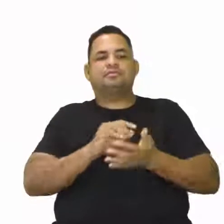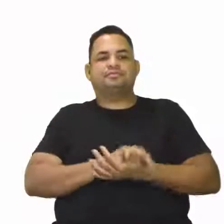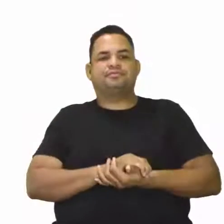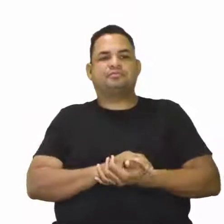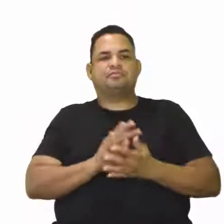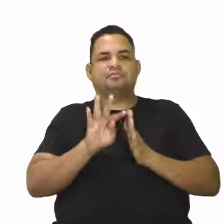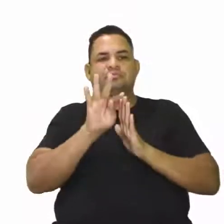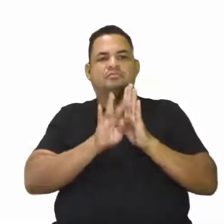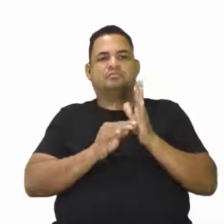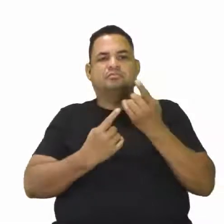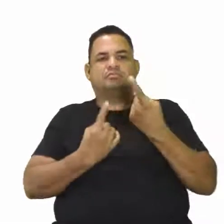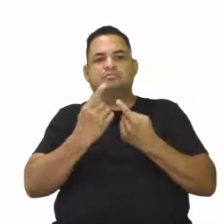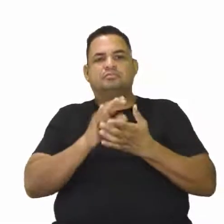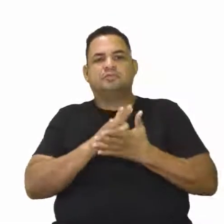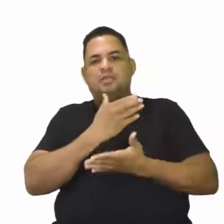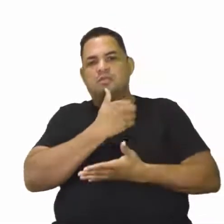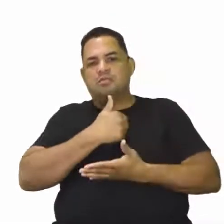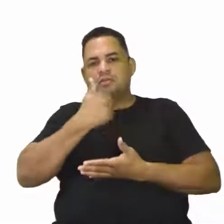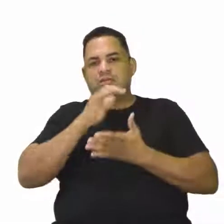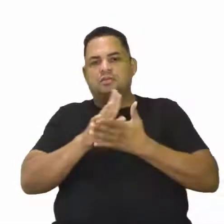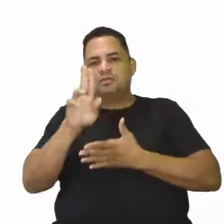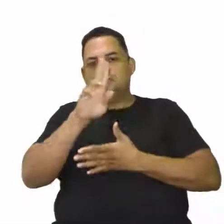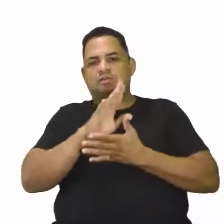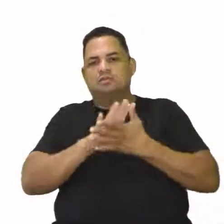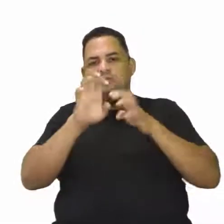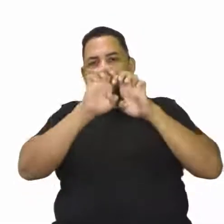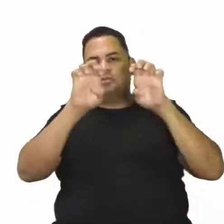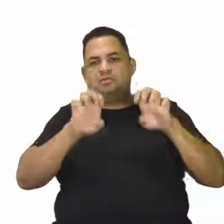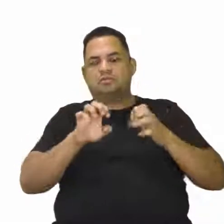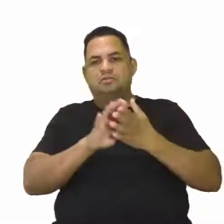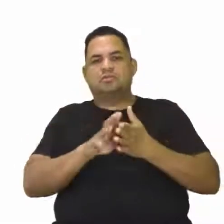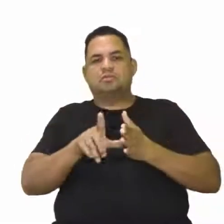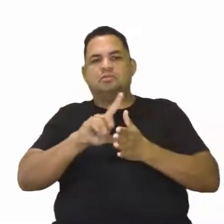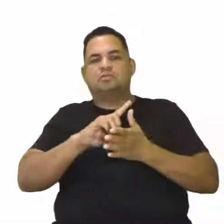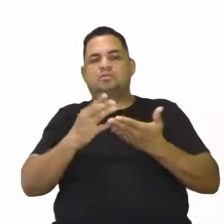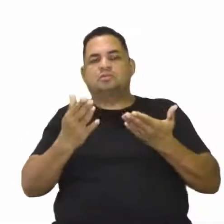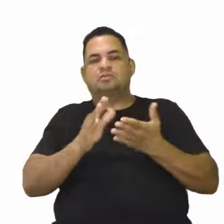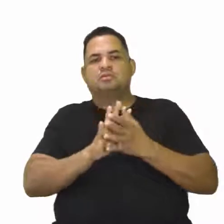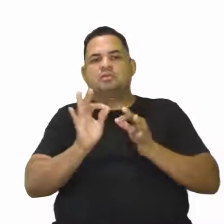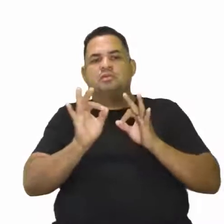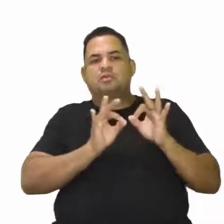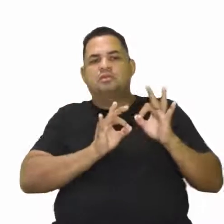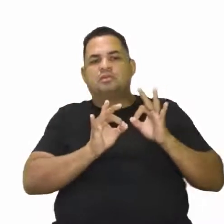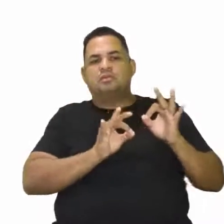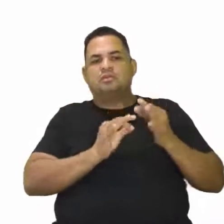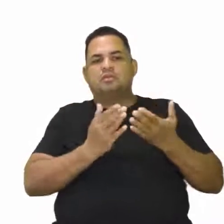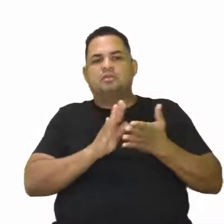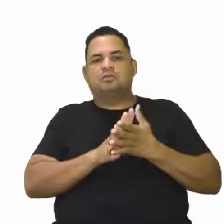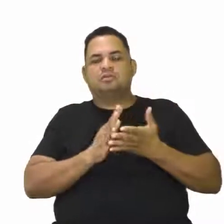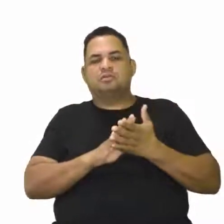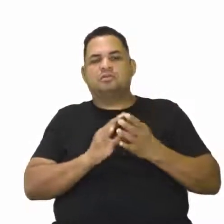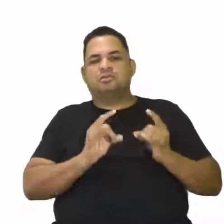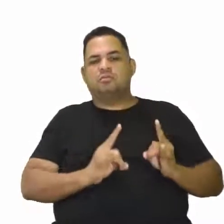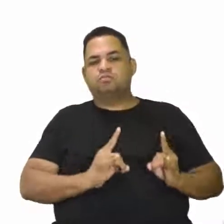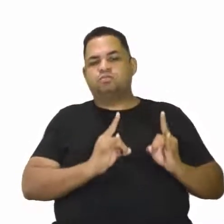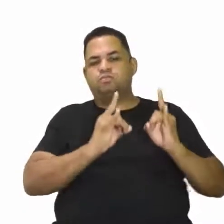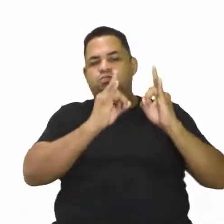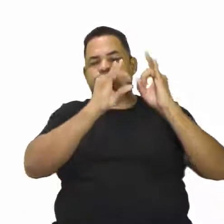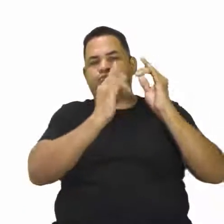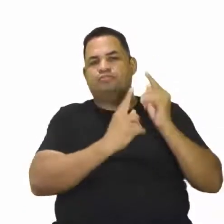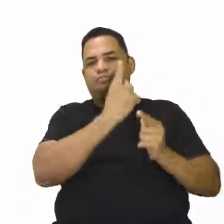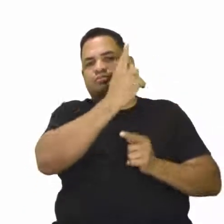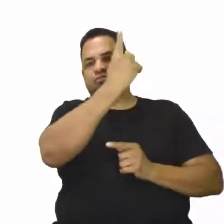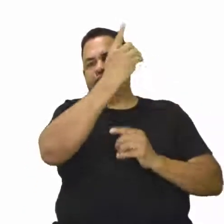No texto, alguns dos benefícios de se utilizar estruturas pré-moldadas na construção de altos edifícios